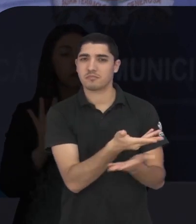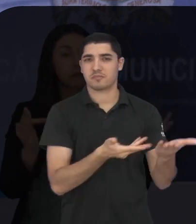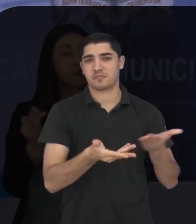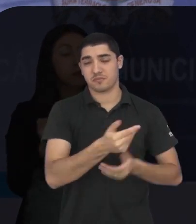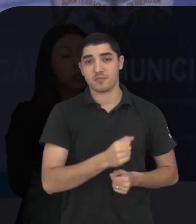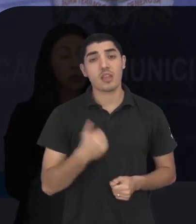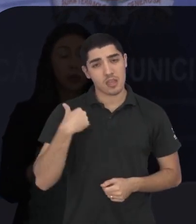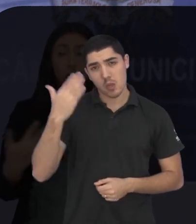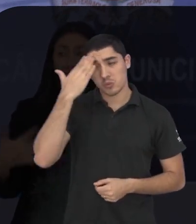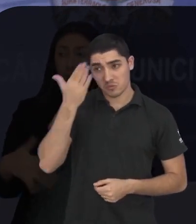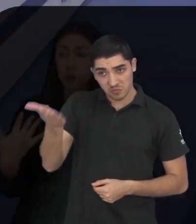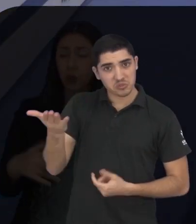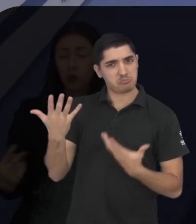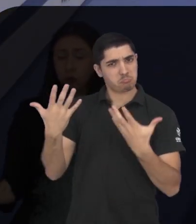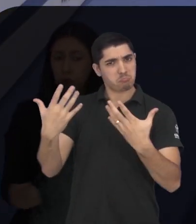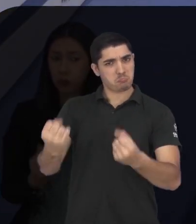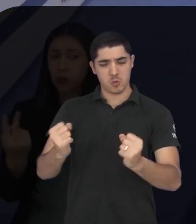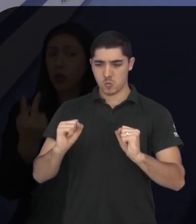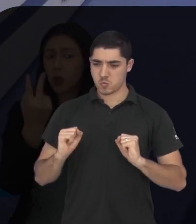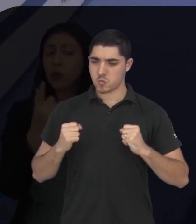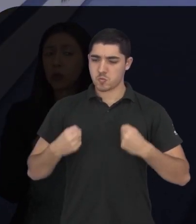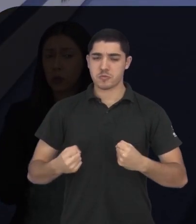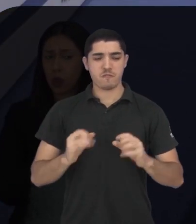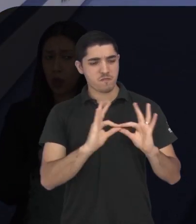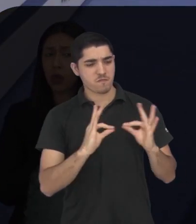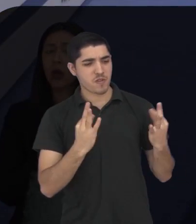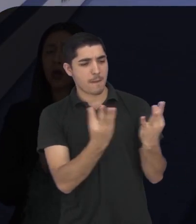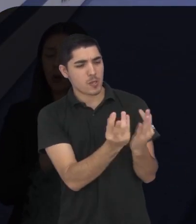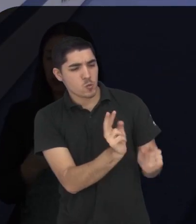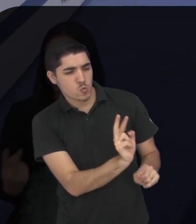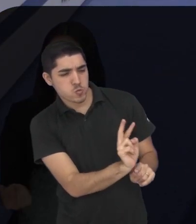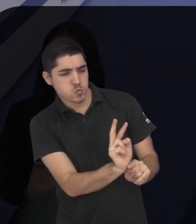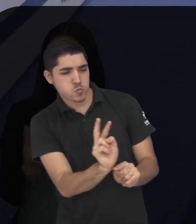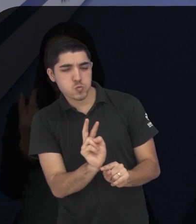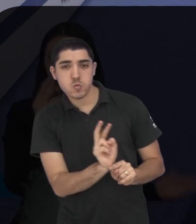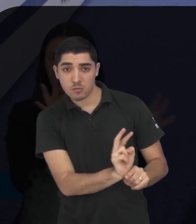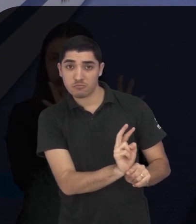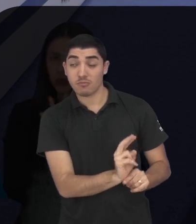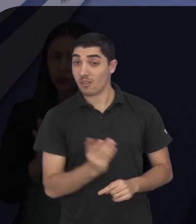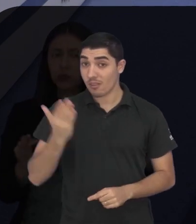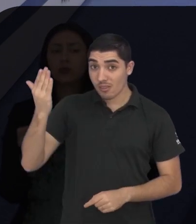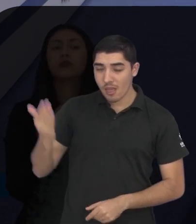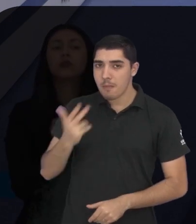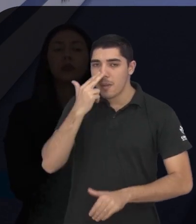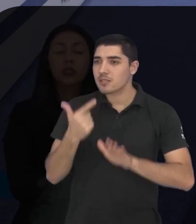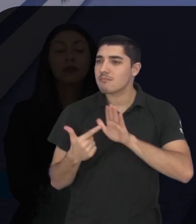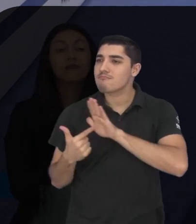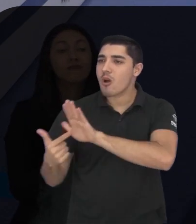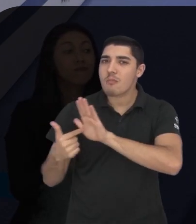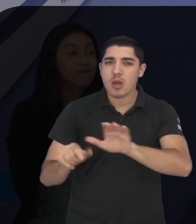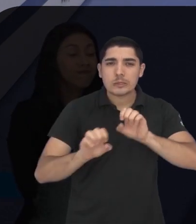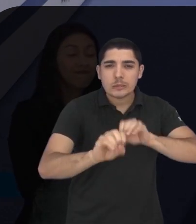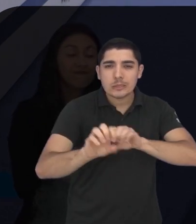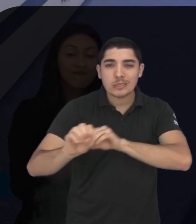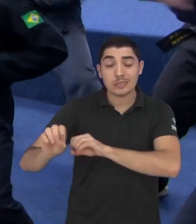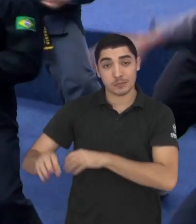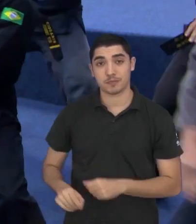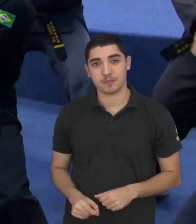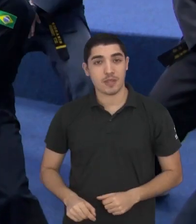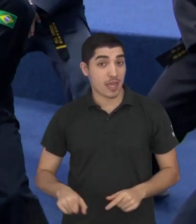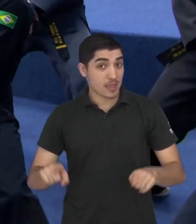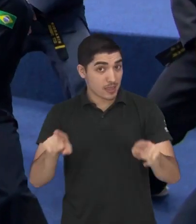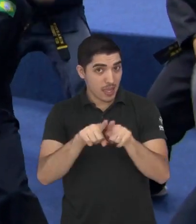e plantão. Então, a gente ainda faz um dia de plantão, recebendo tudo aquilo que a gente recebe através do Disque 100,